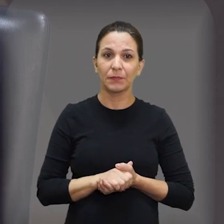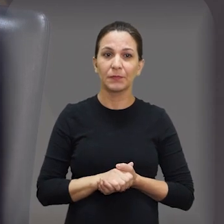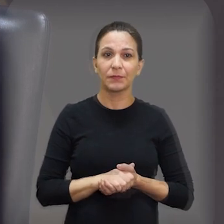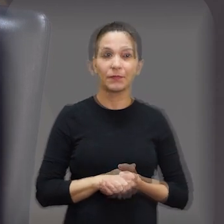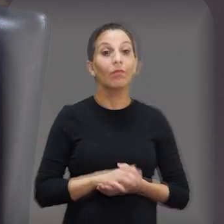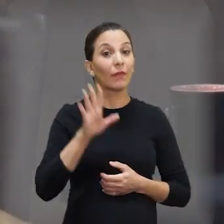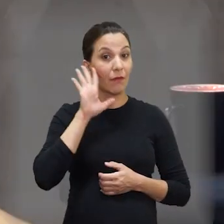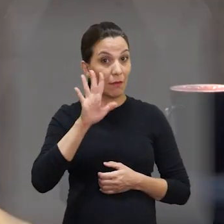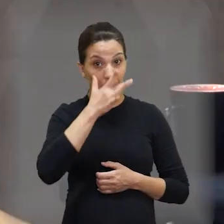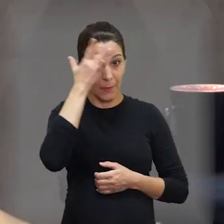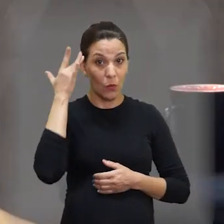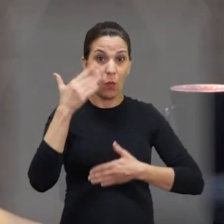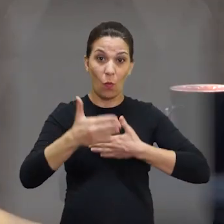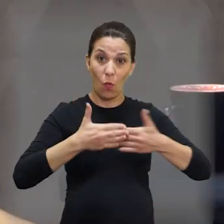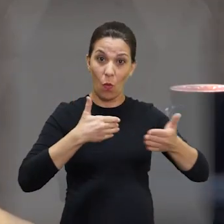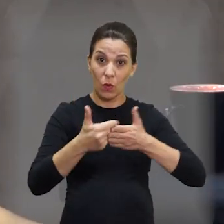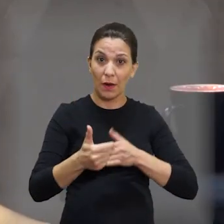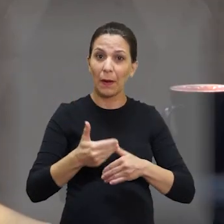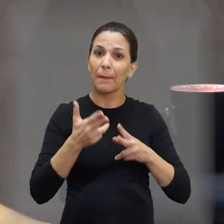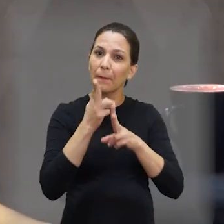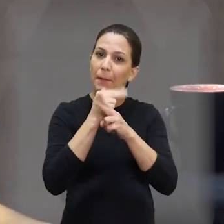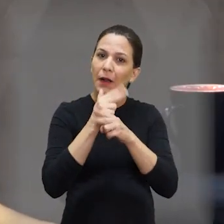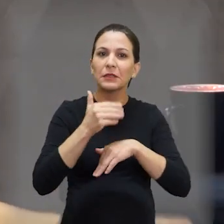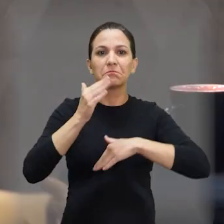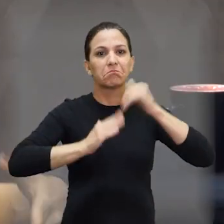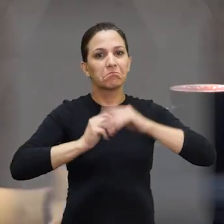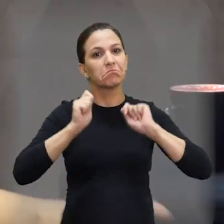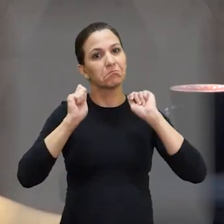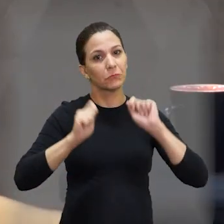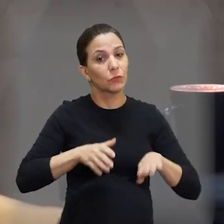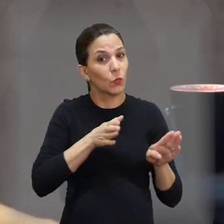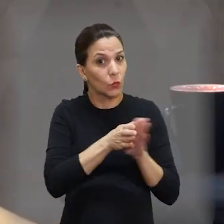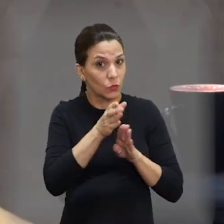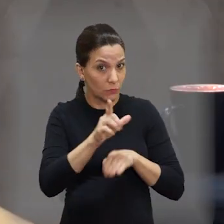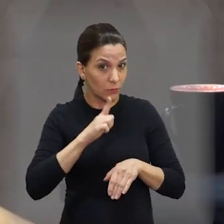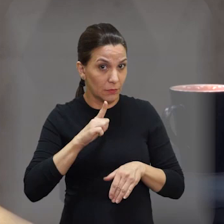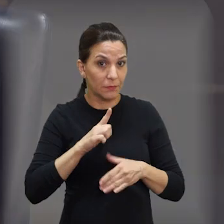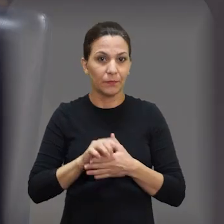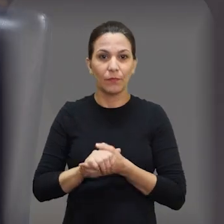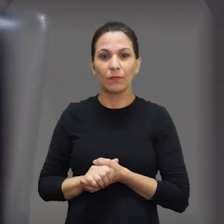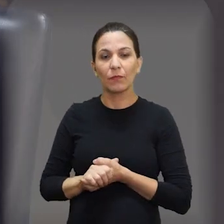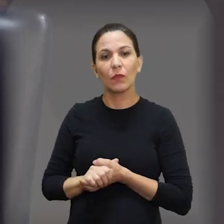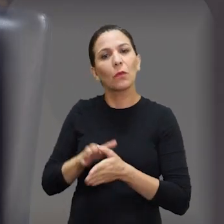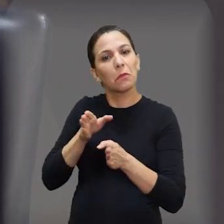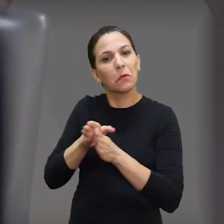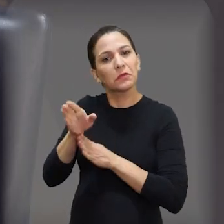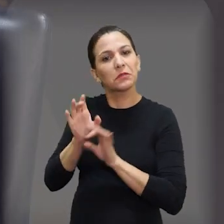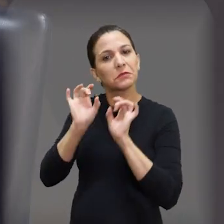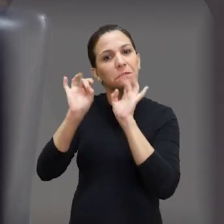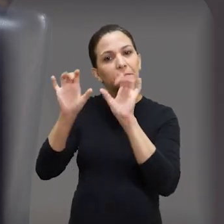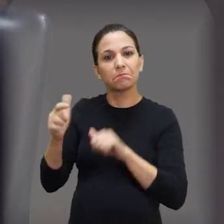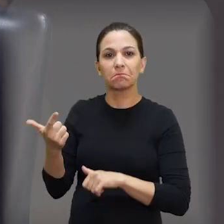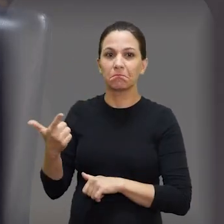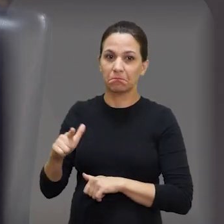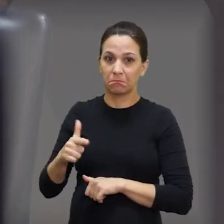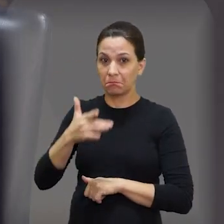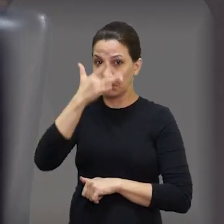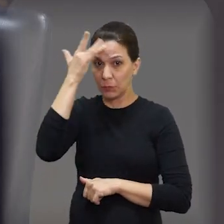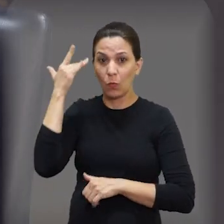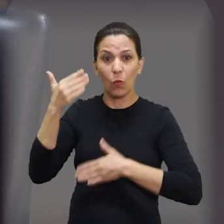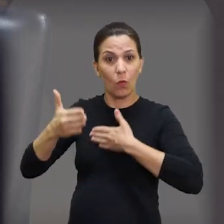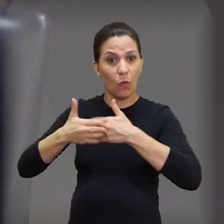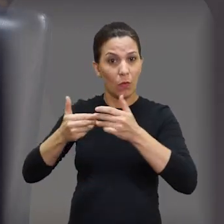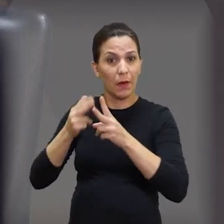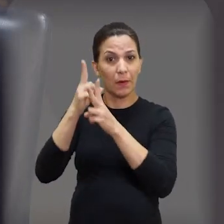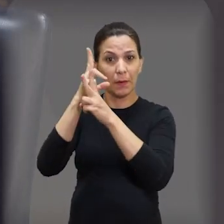né? Legal. E qualquer pessoa pode praticar? Existe alguma contraindicação? Não, a princípio não. Qualquer pessoa pode